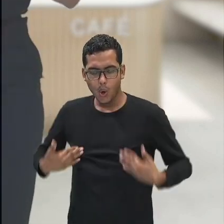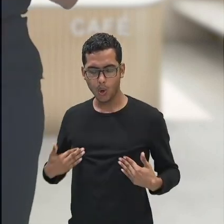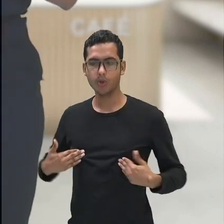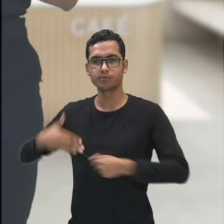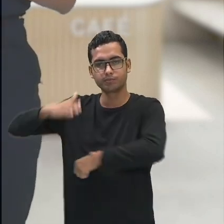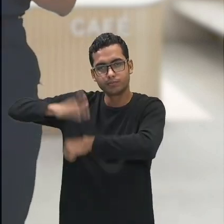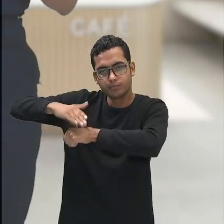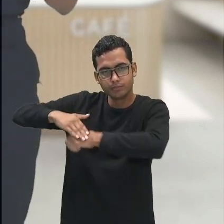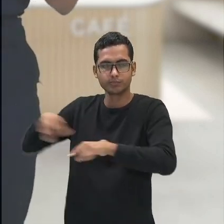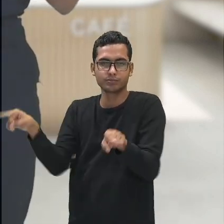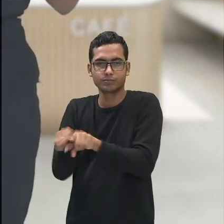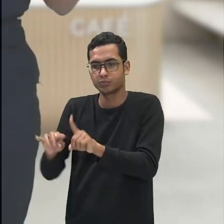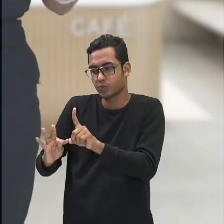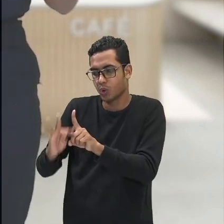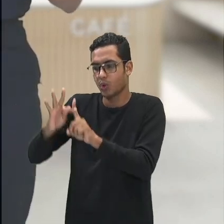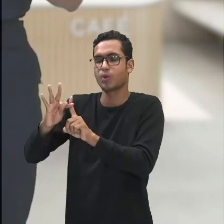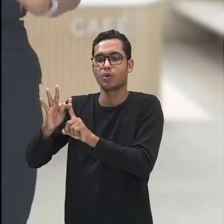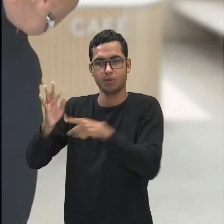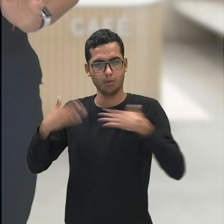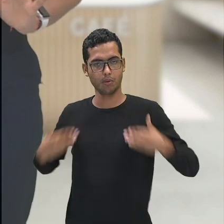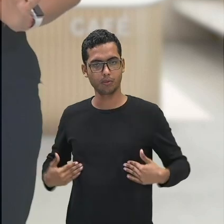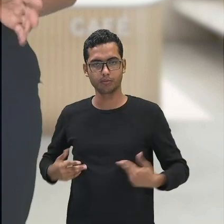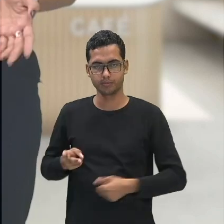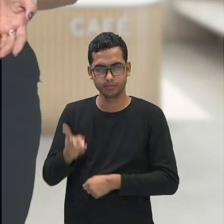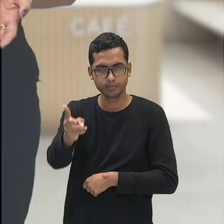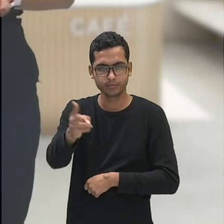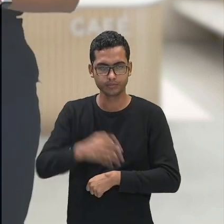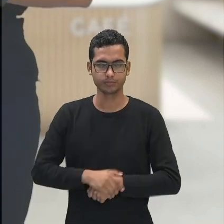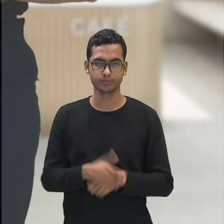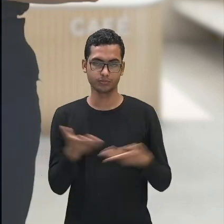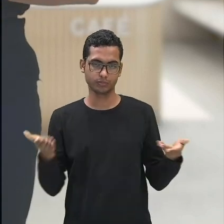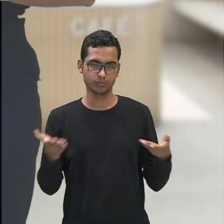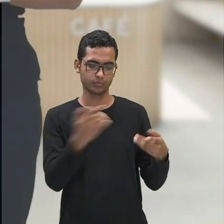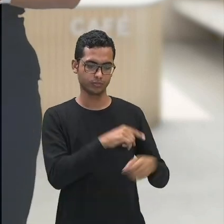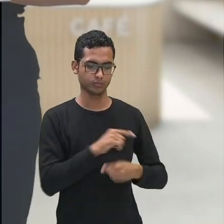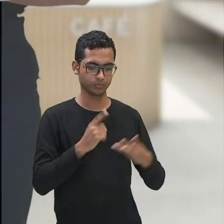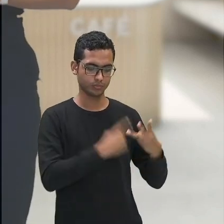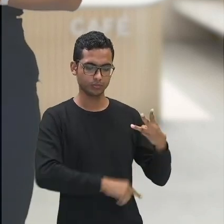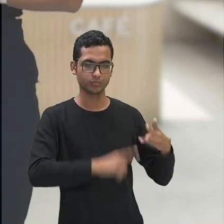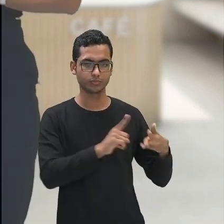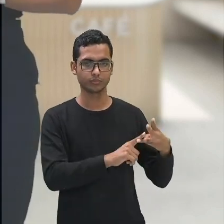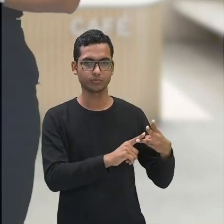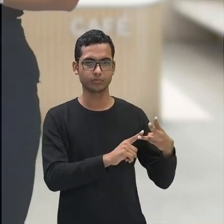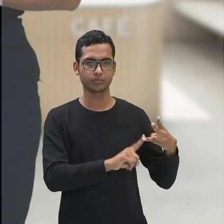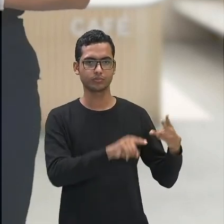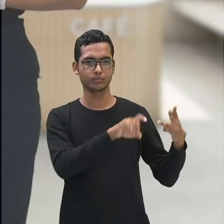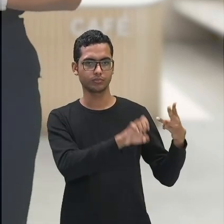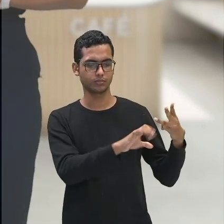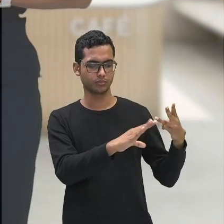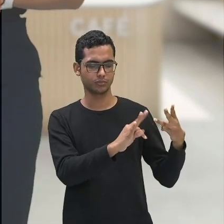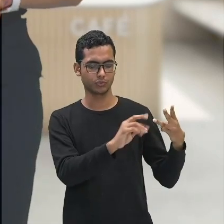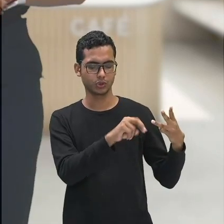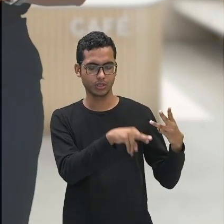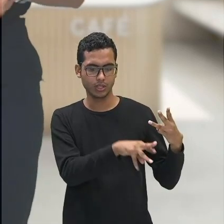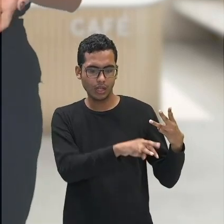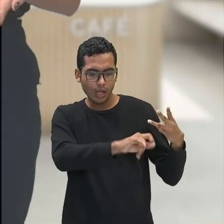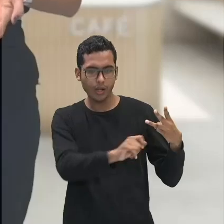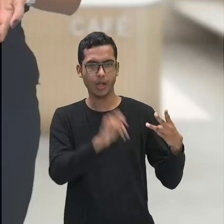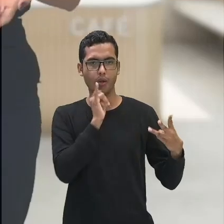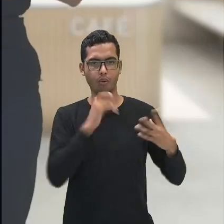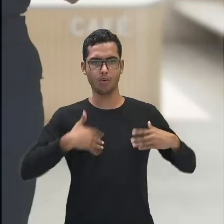e ter uma temperatura corporal constante. No caso da ectotermia, espécies